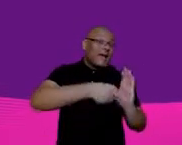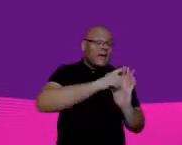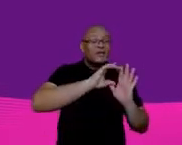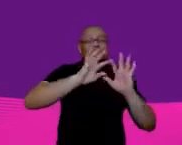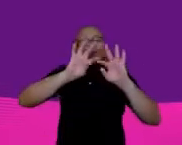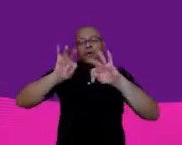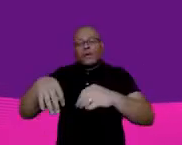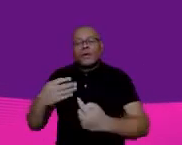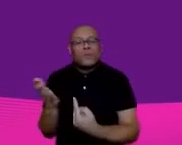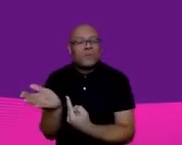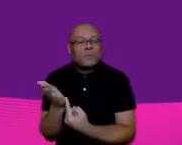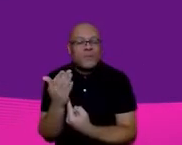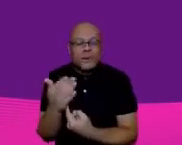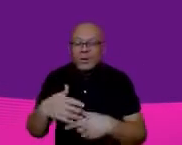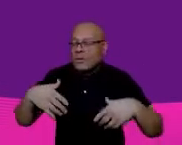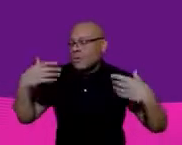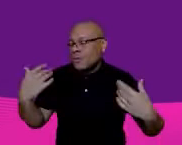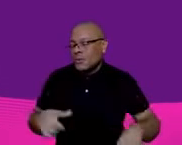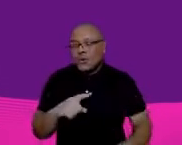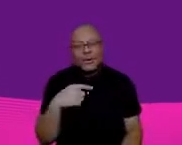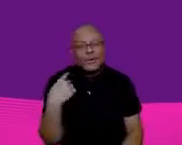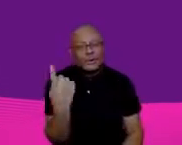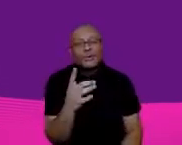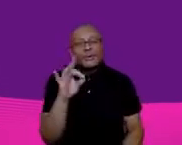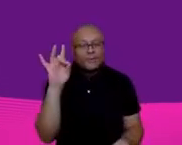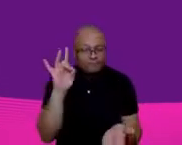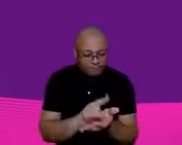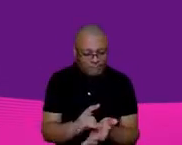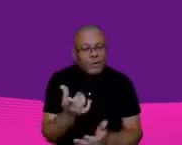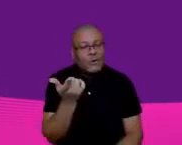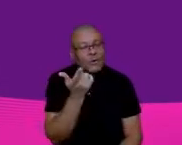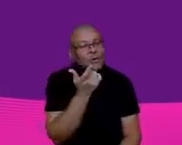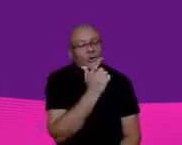incrível quando nós realmente chegamos a este ponto.